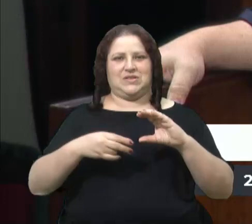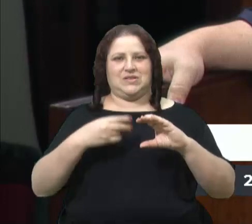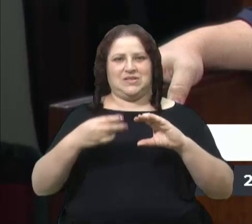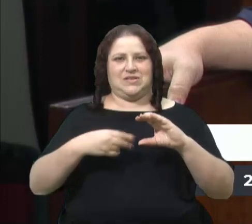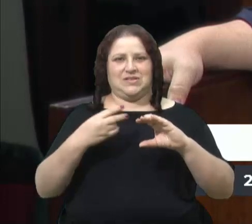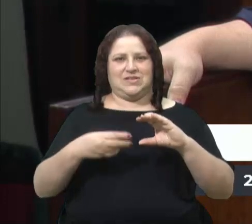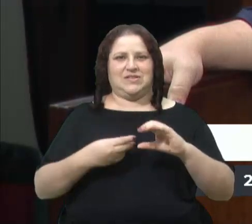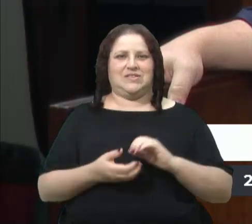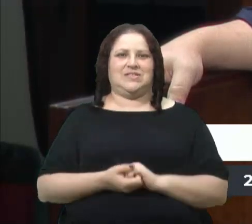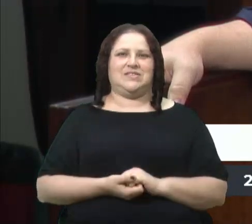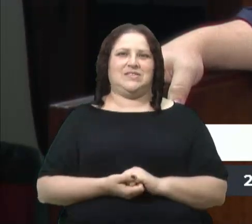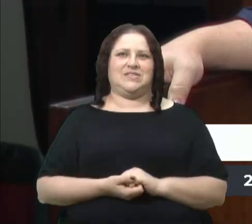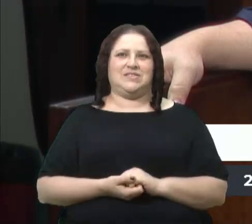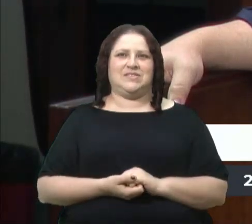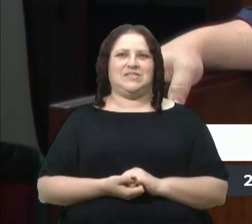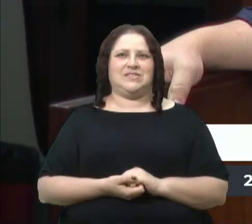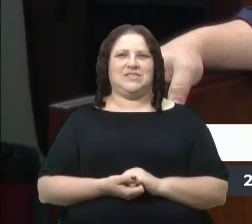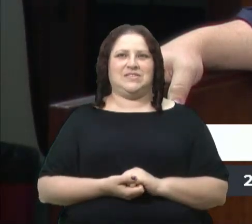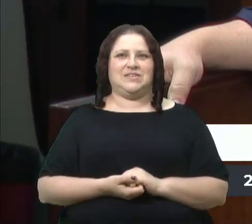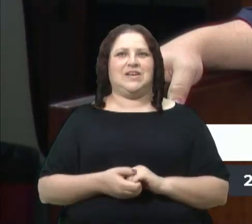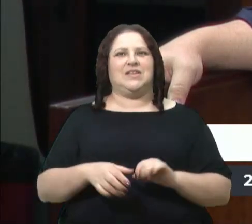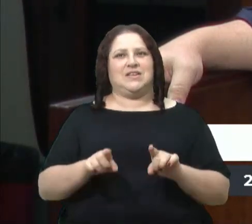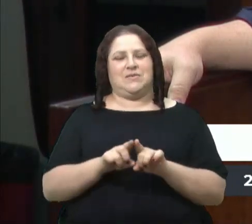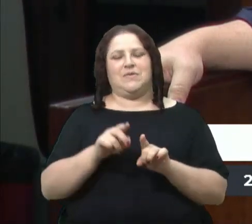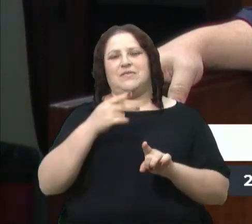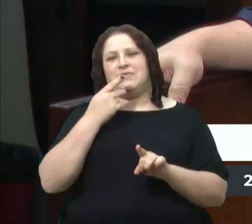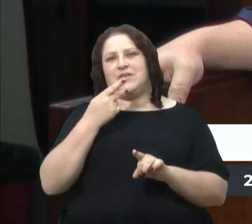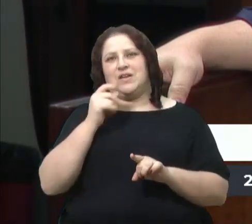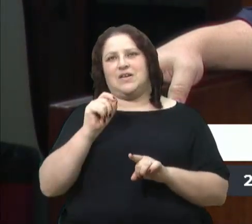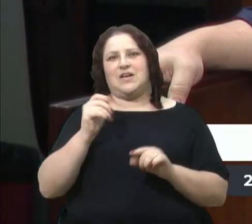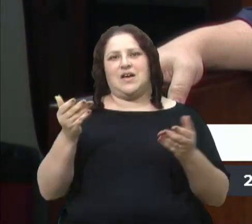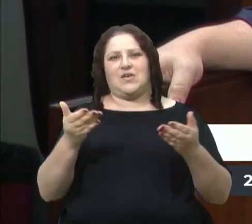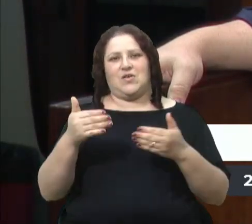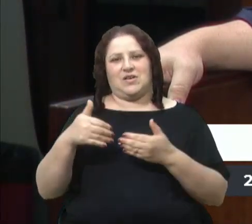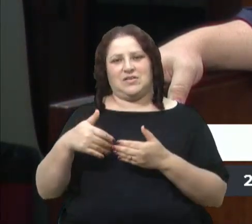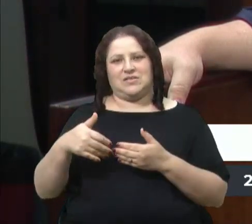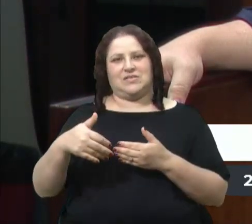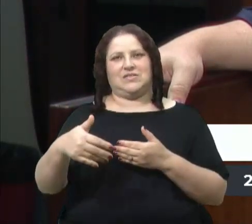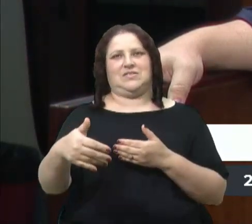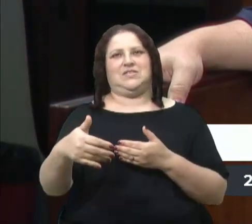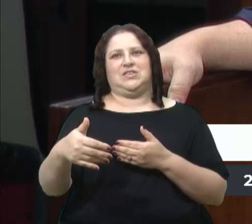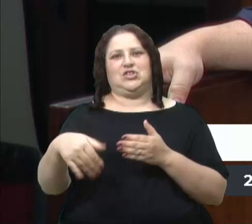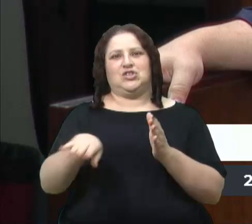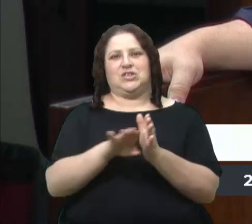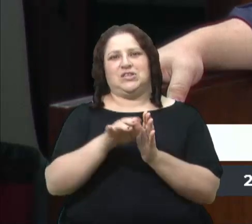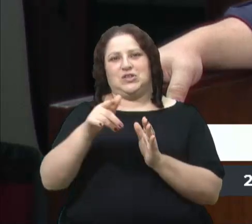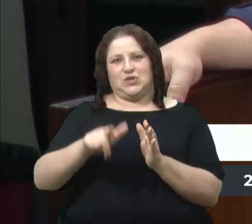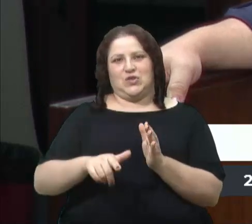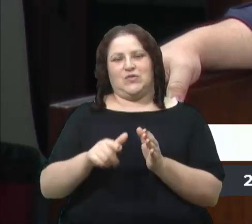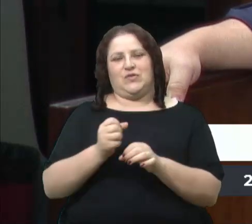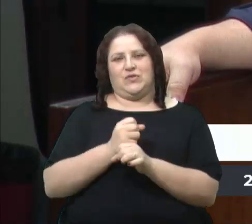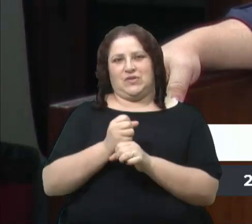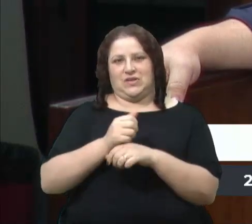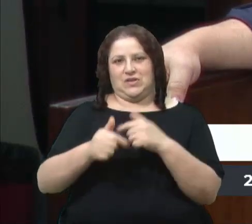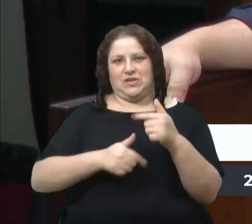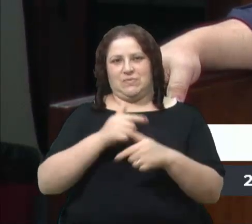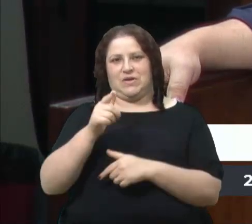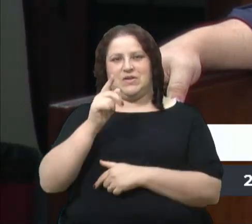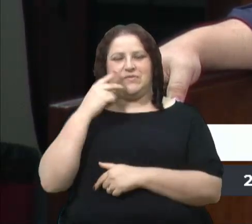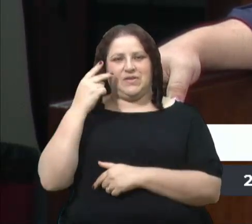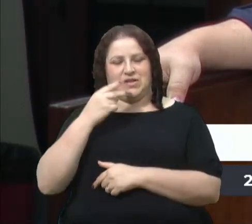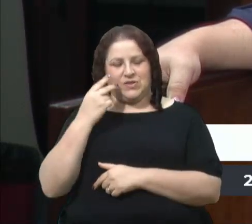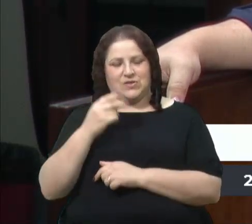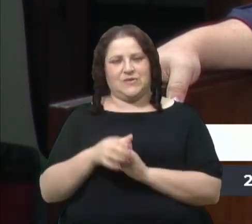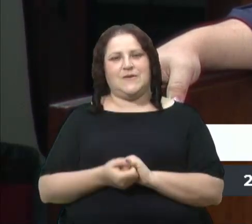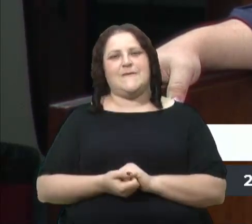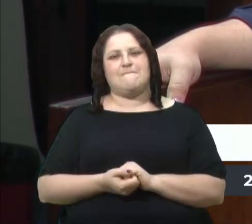com os vereadores. E também desejar aqui, agora chegando, né, mais um ano legislativo nessa abertura, nosso presidente,